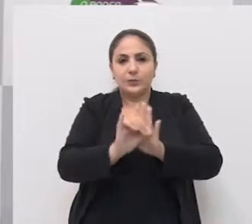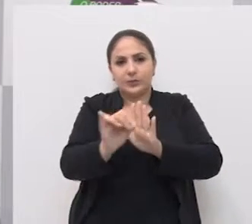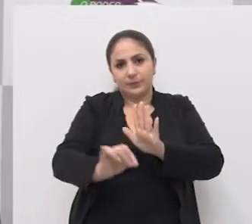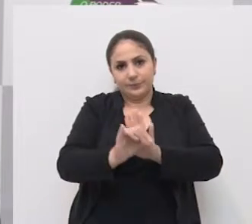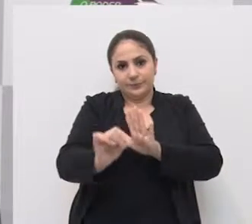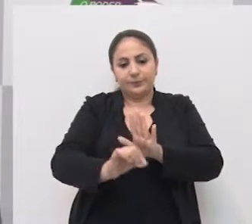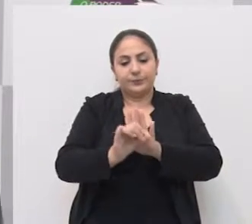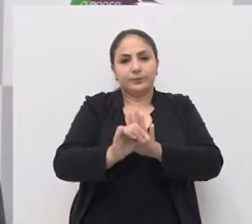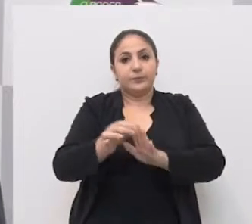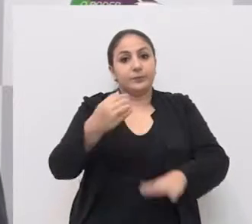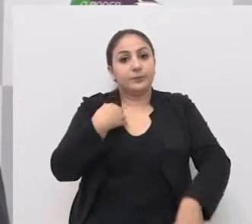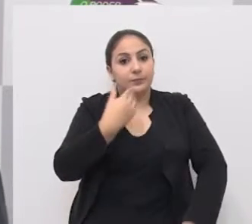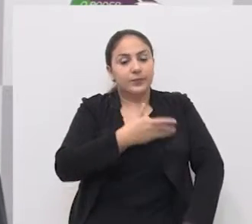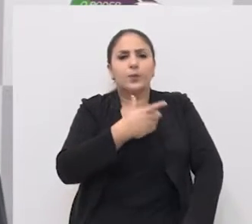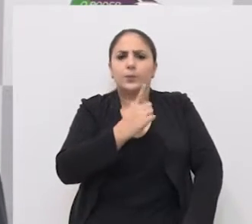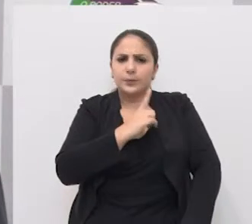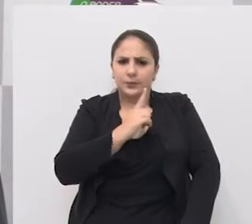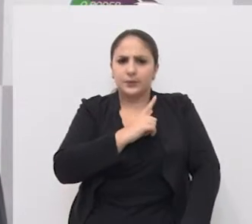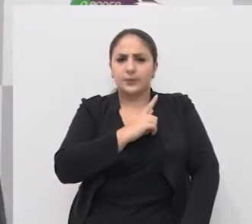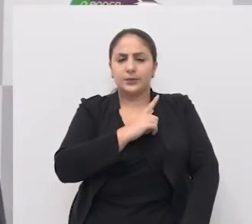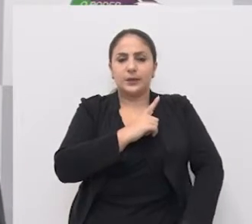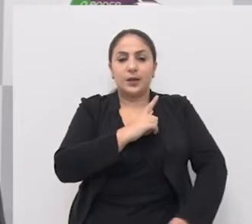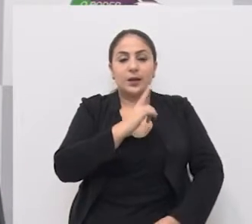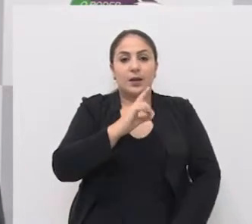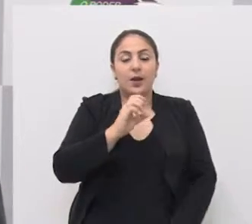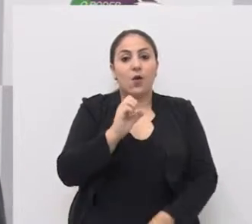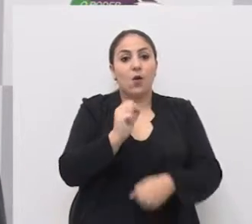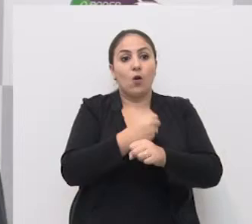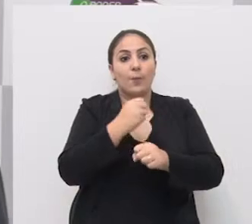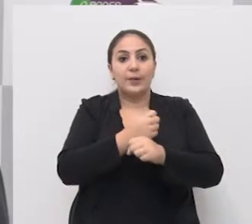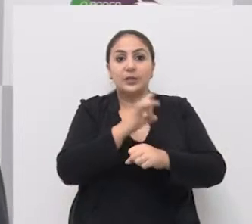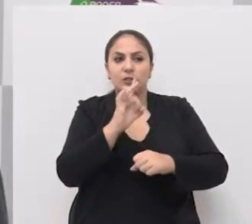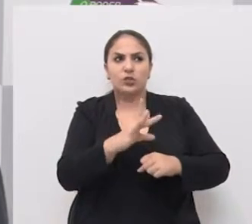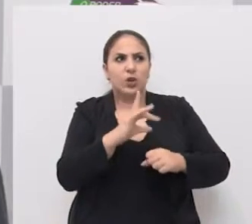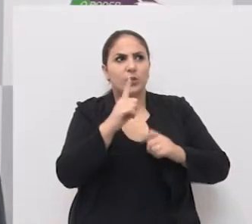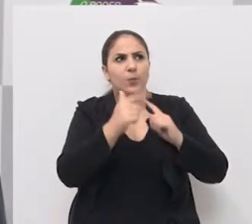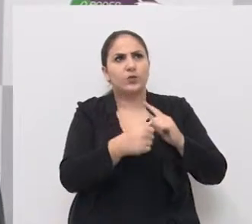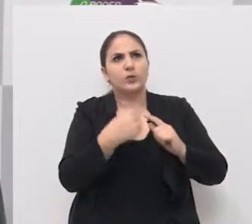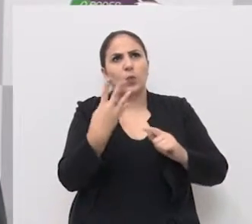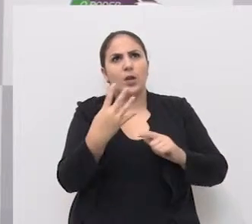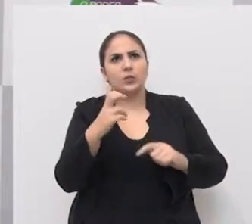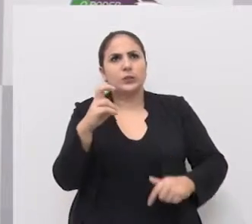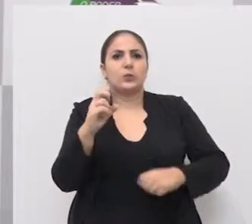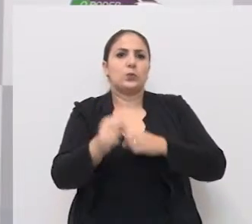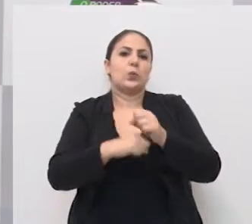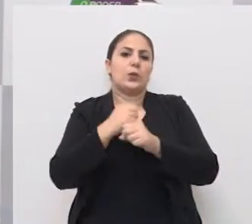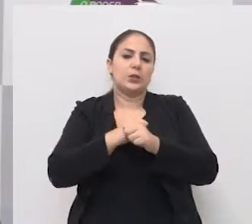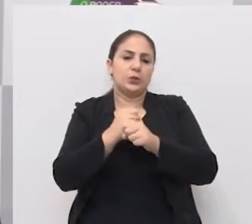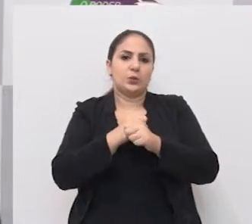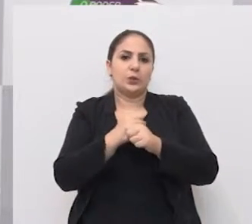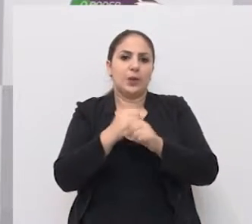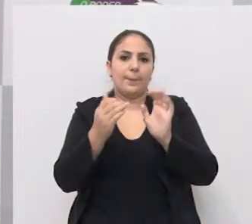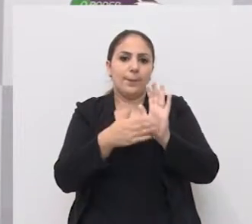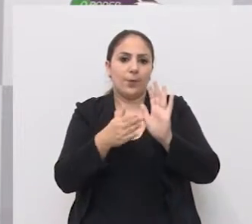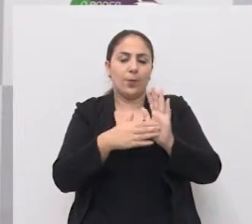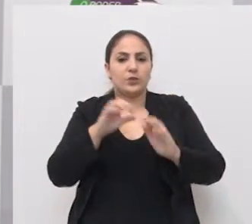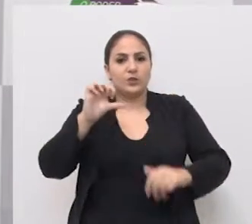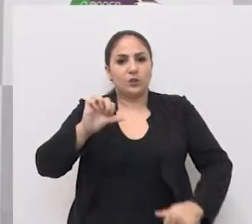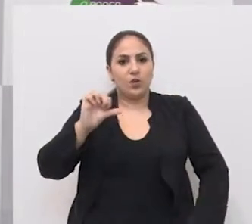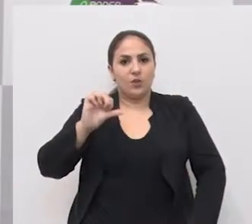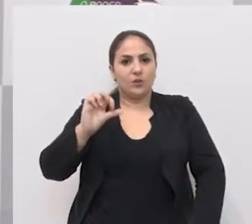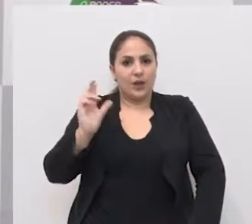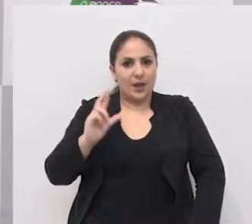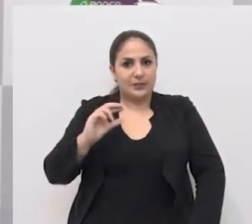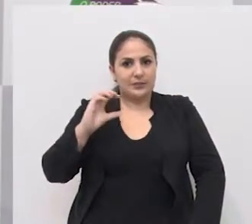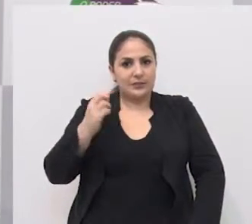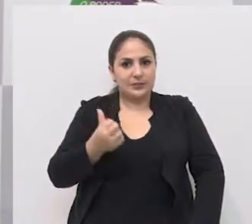autorizado através de uma licitação, nós teremos obras apenas a partir do quarto ou quinto ano. A tarifa proposta de